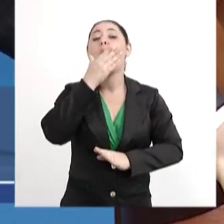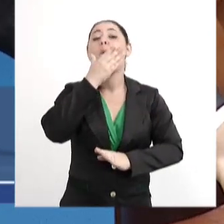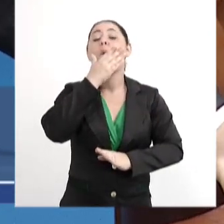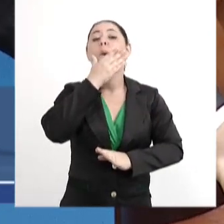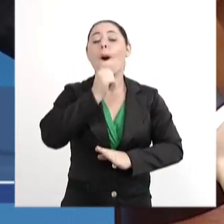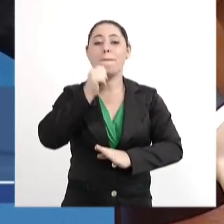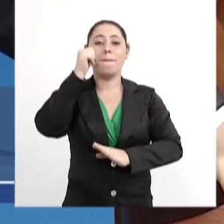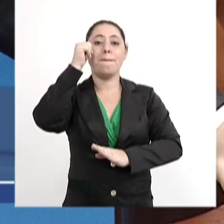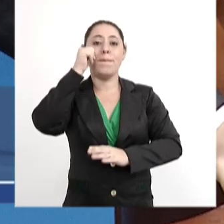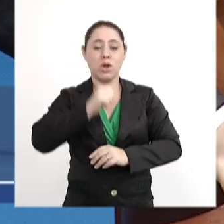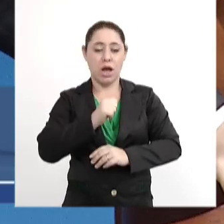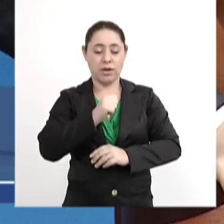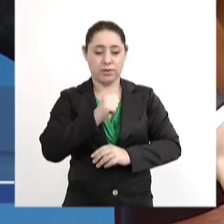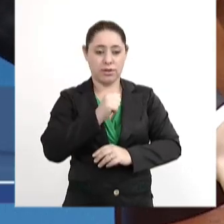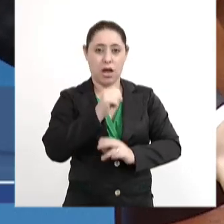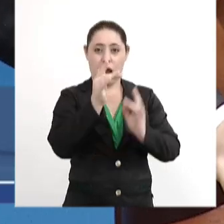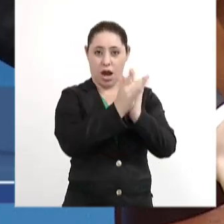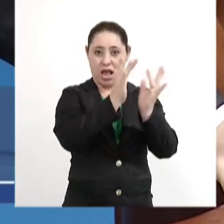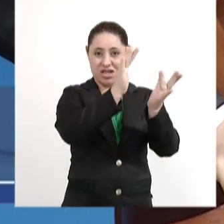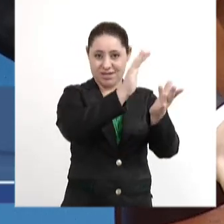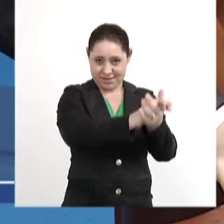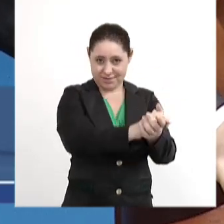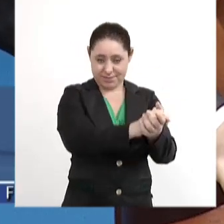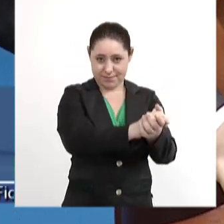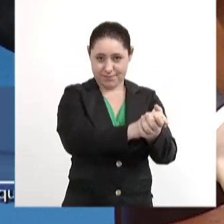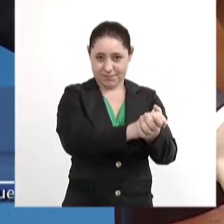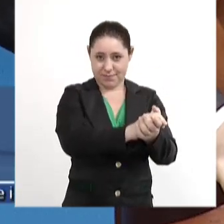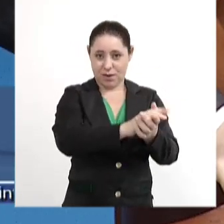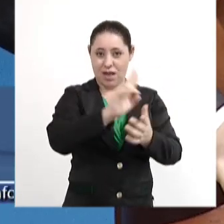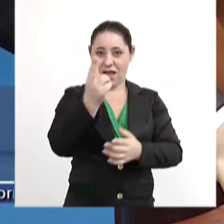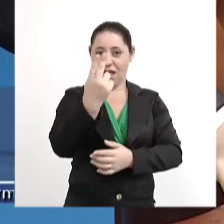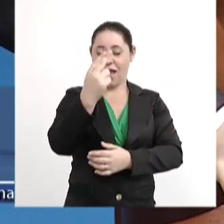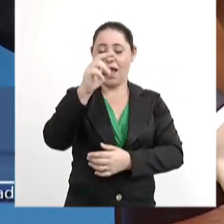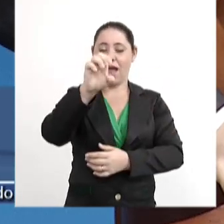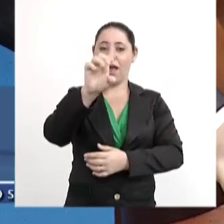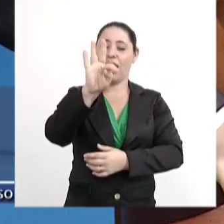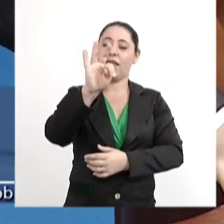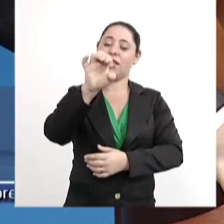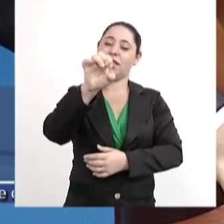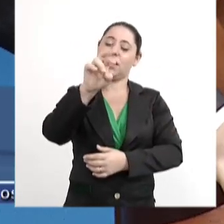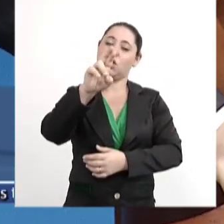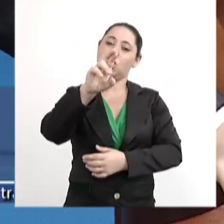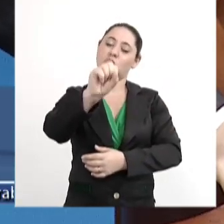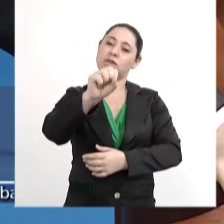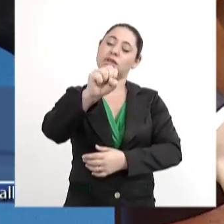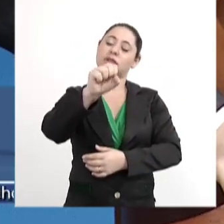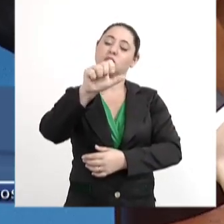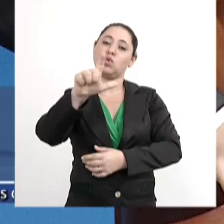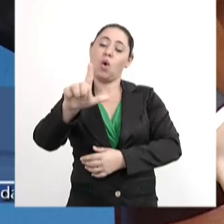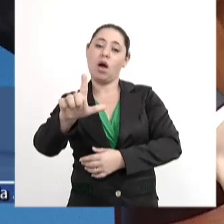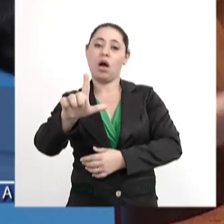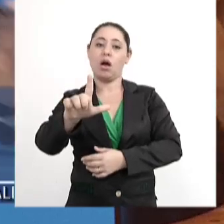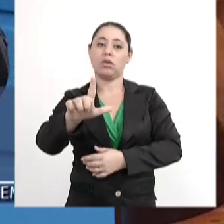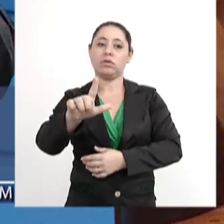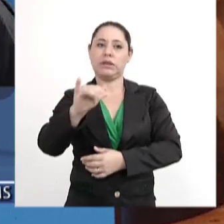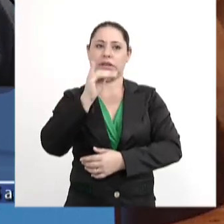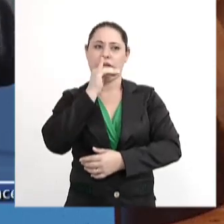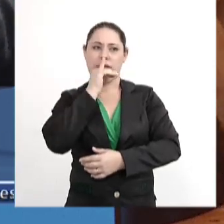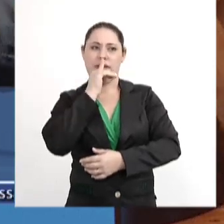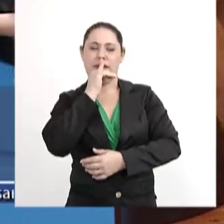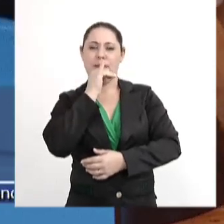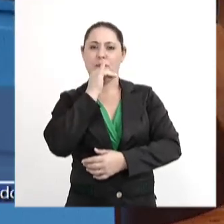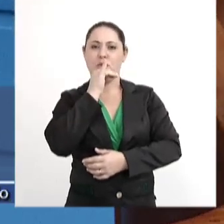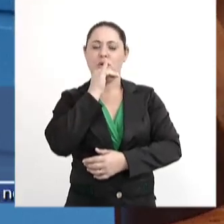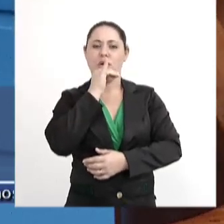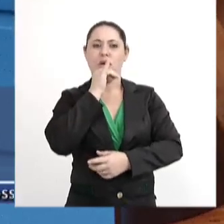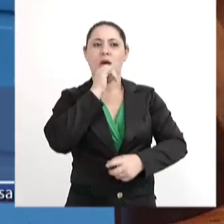heterossexual, adepto de situações não pouco convencionais. Esse cidadão